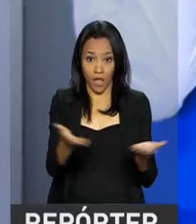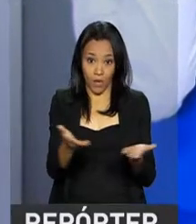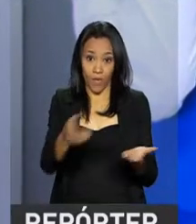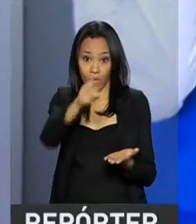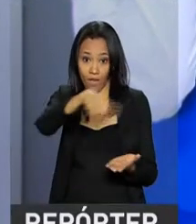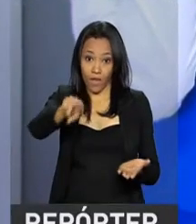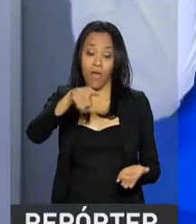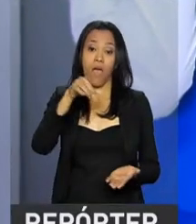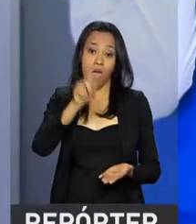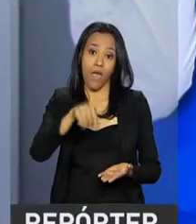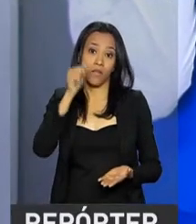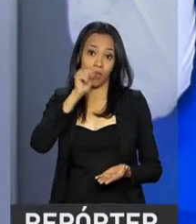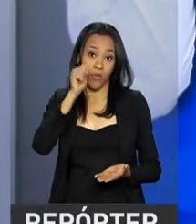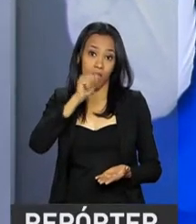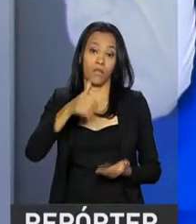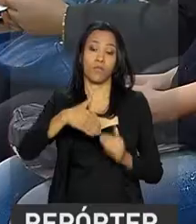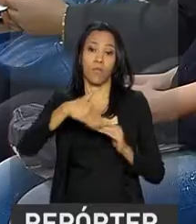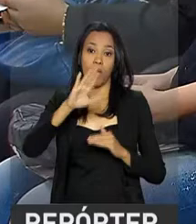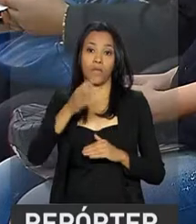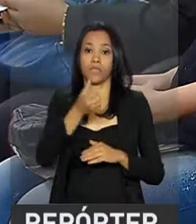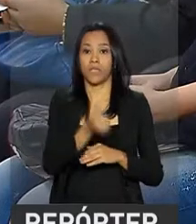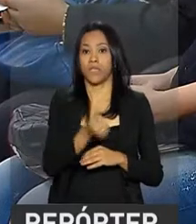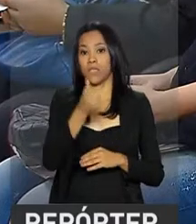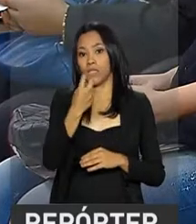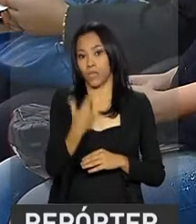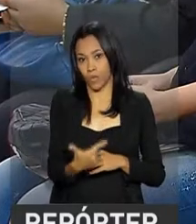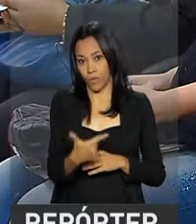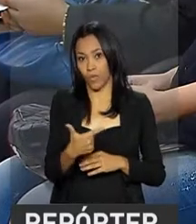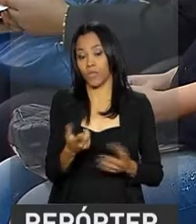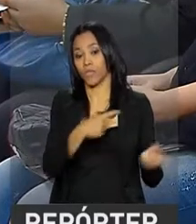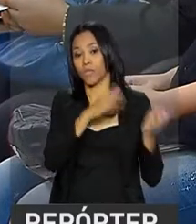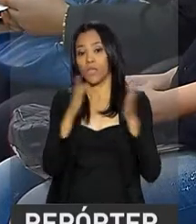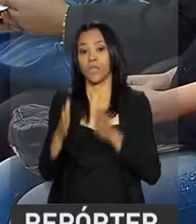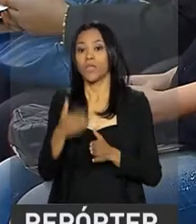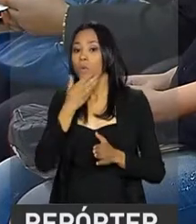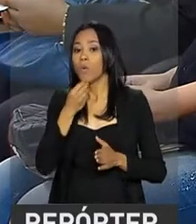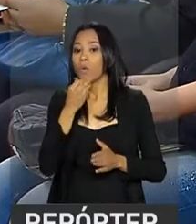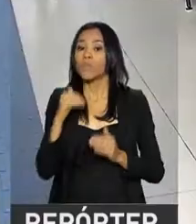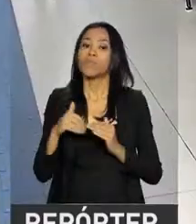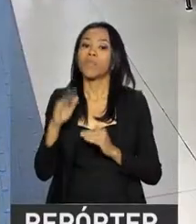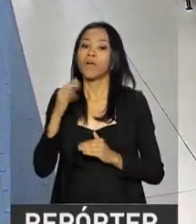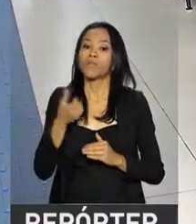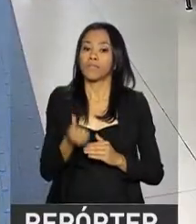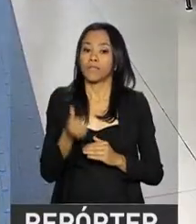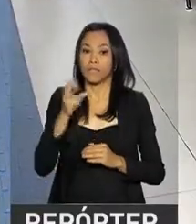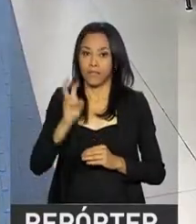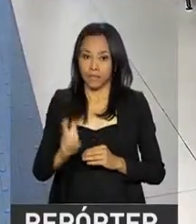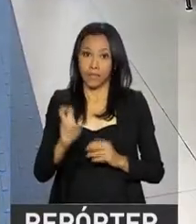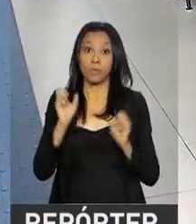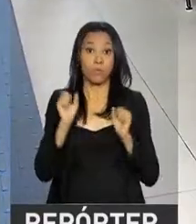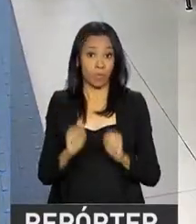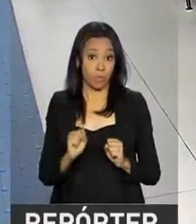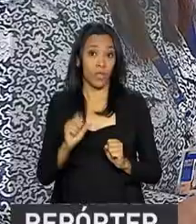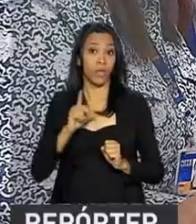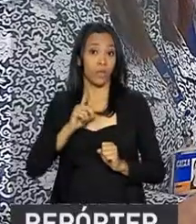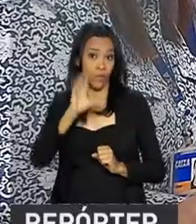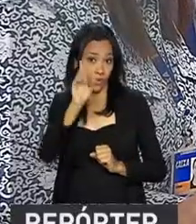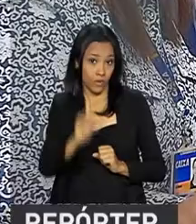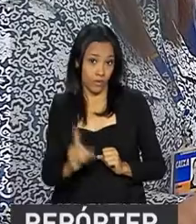vez das mulheres com mais de 62 anos e dos homens com mais de 65 anos que podem sacar o benefício